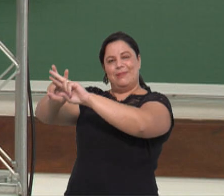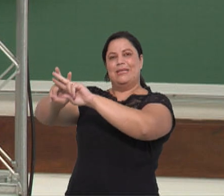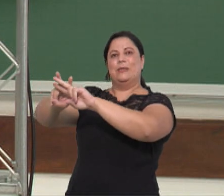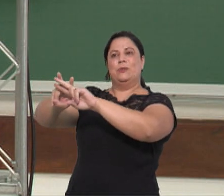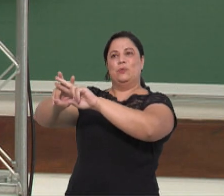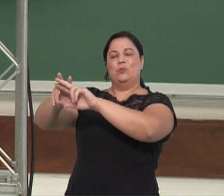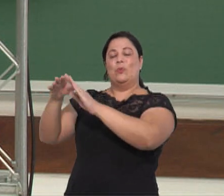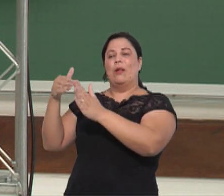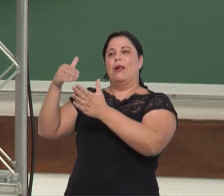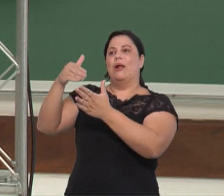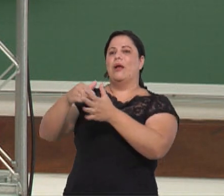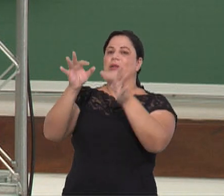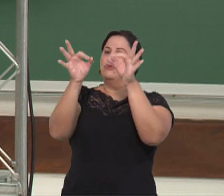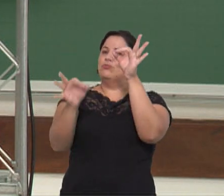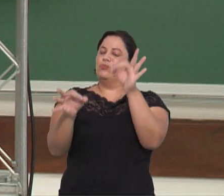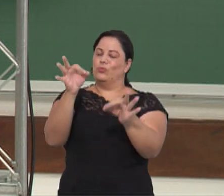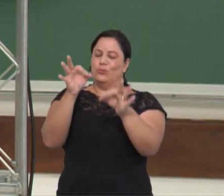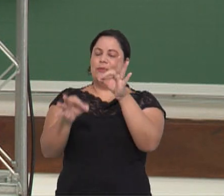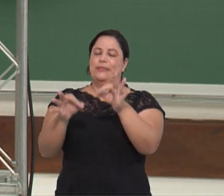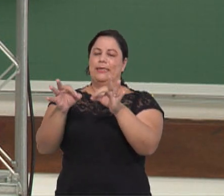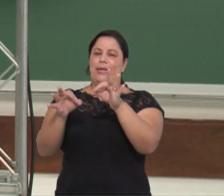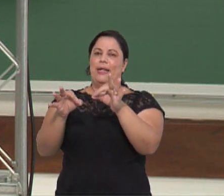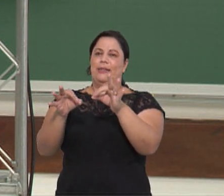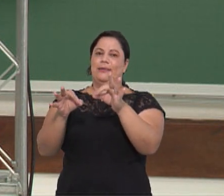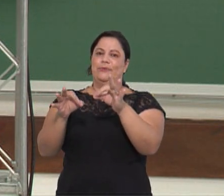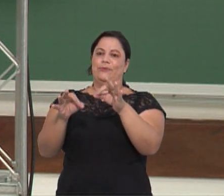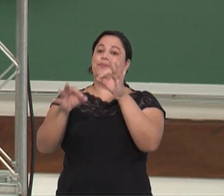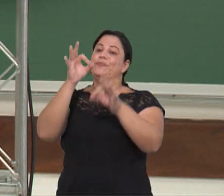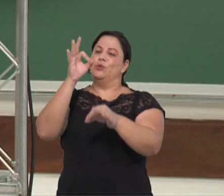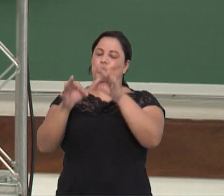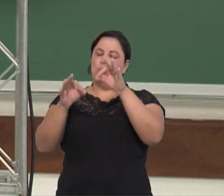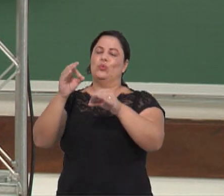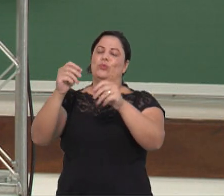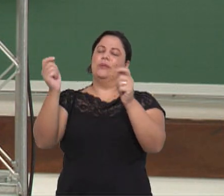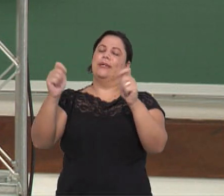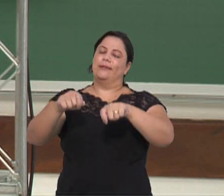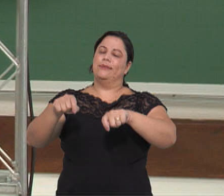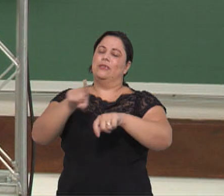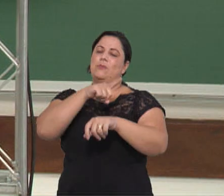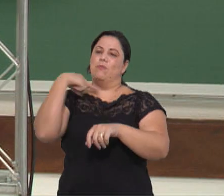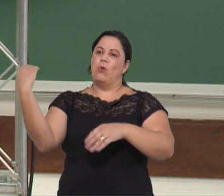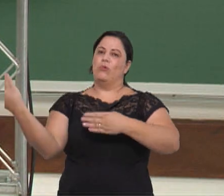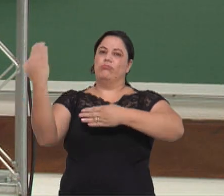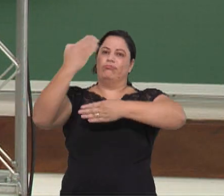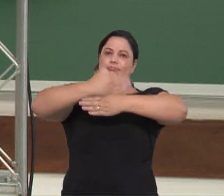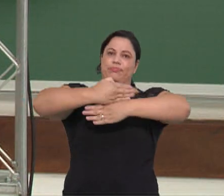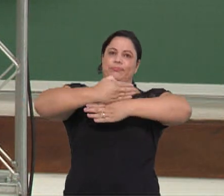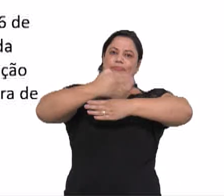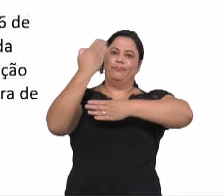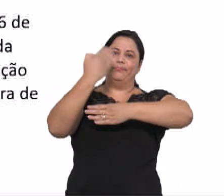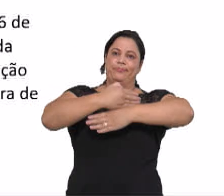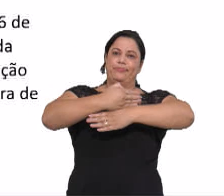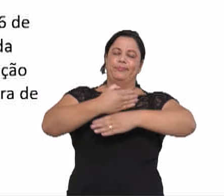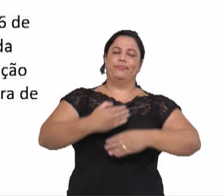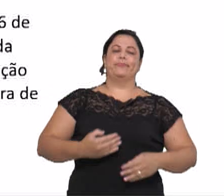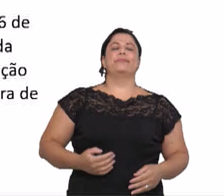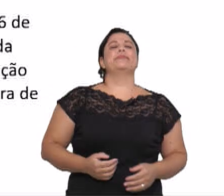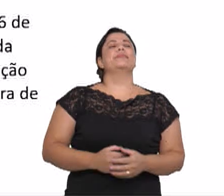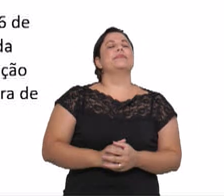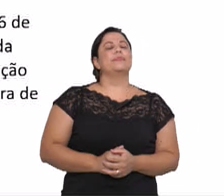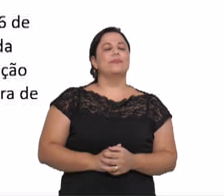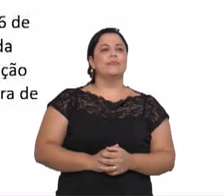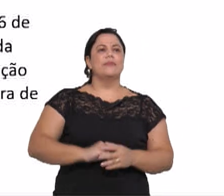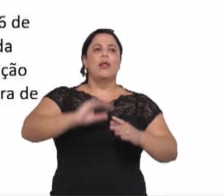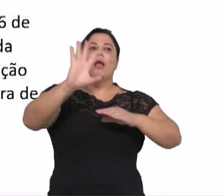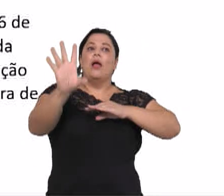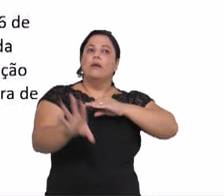seu julgamento e onde é condenado, depois de 2 anos, à guilhotina. Além de incorporar o fim dos privilégios